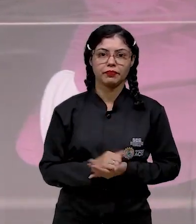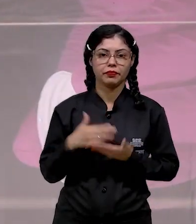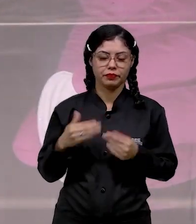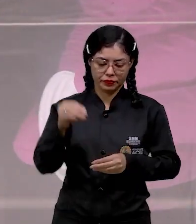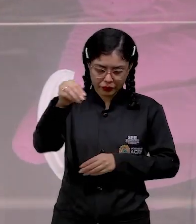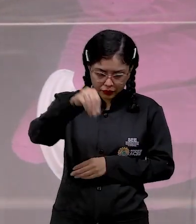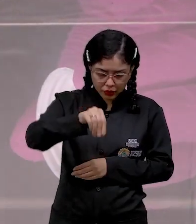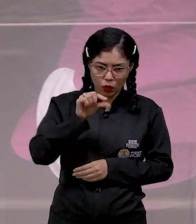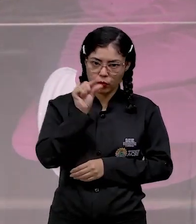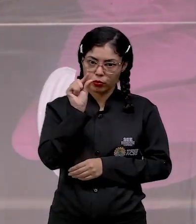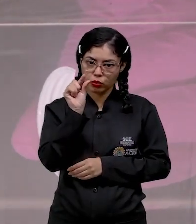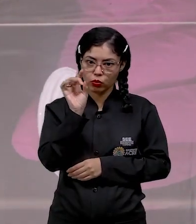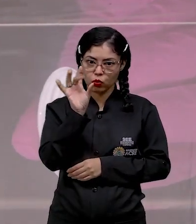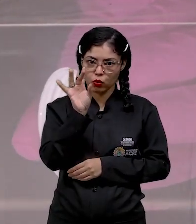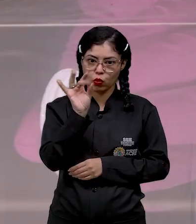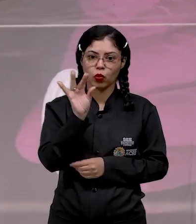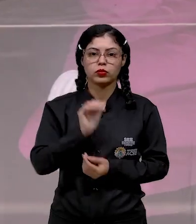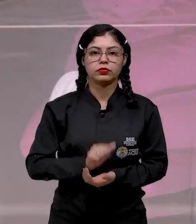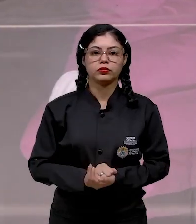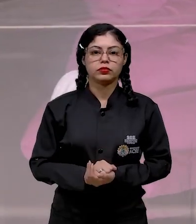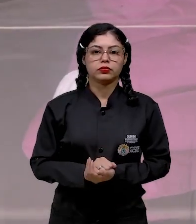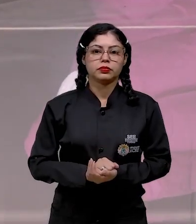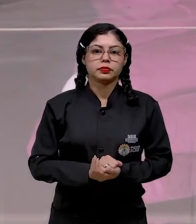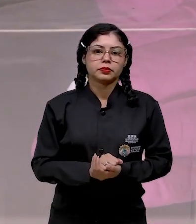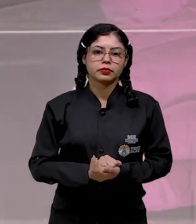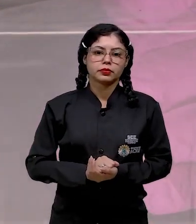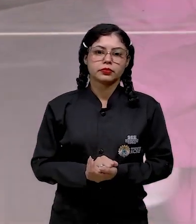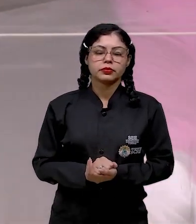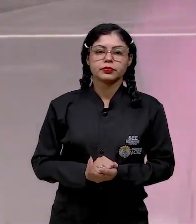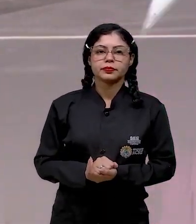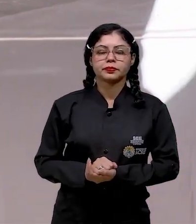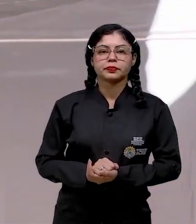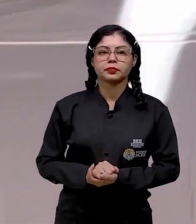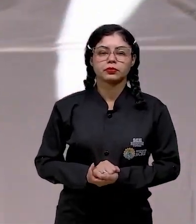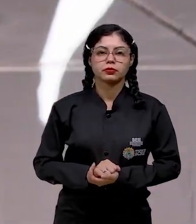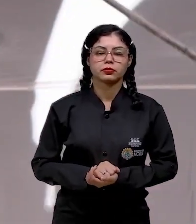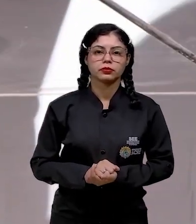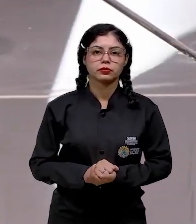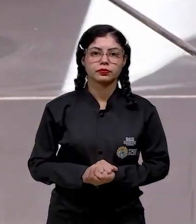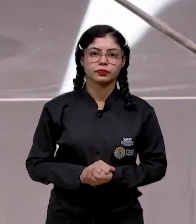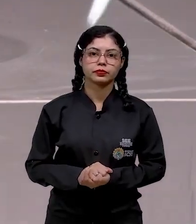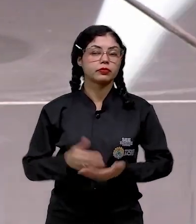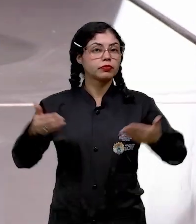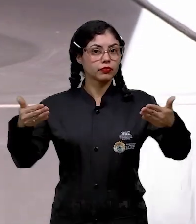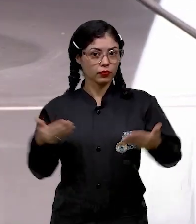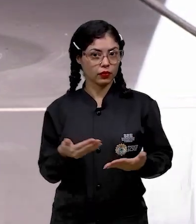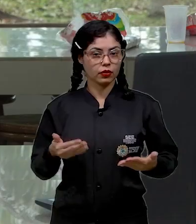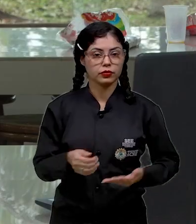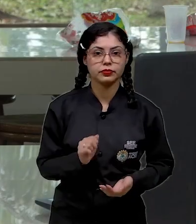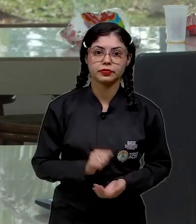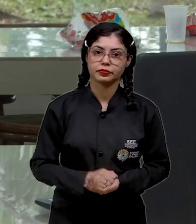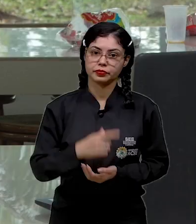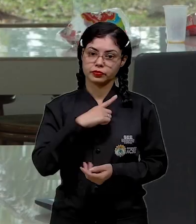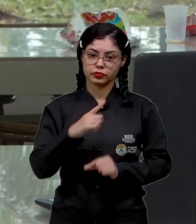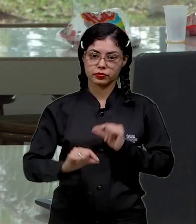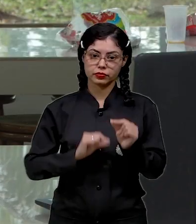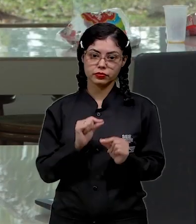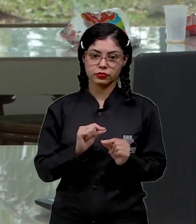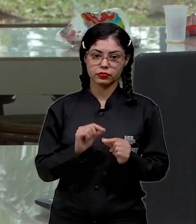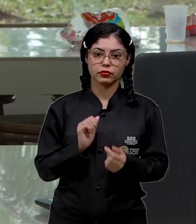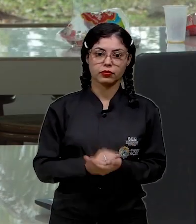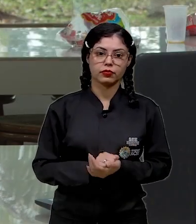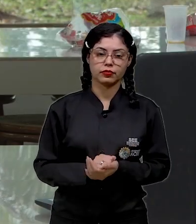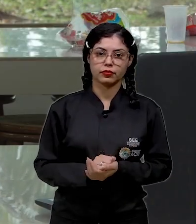colocar aqui um pouquinho do permanganato. E agora, gente, vai vir a cereja